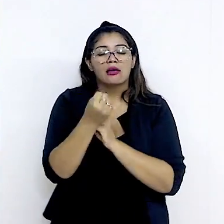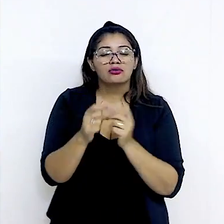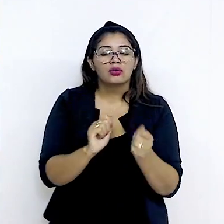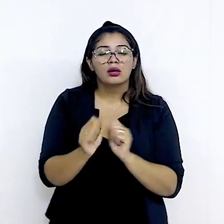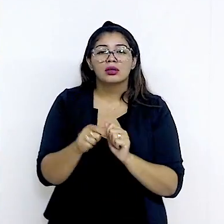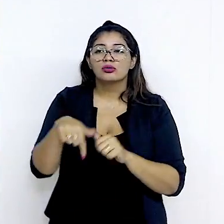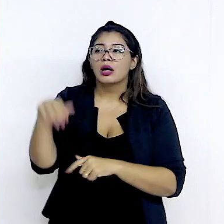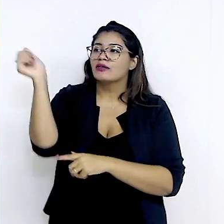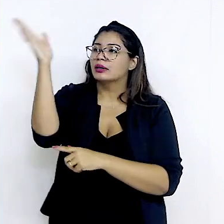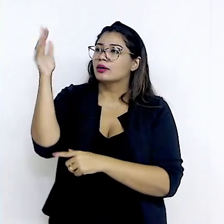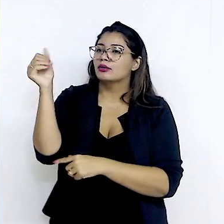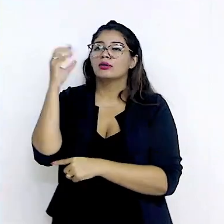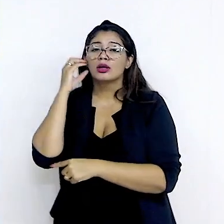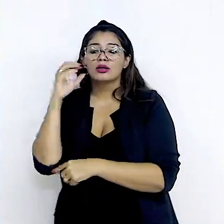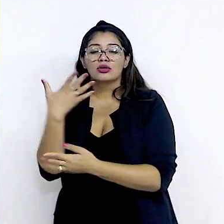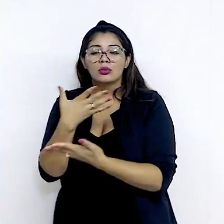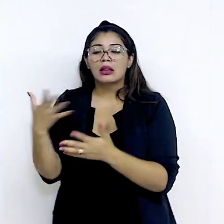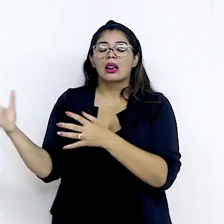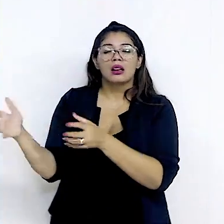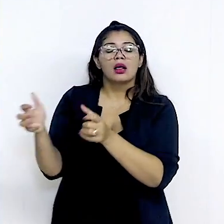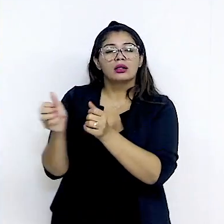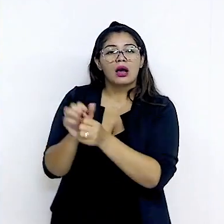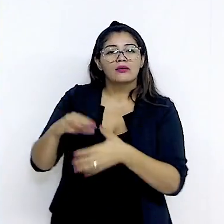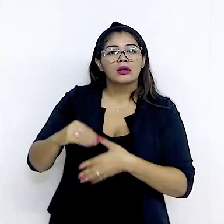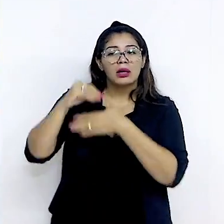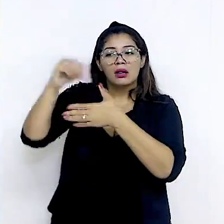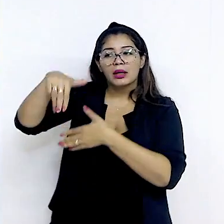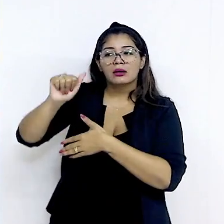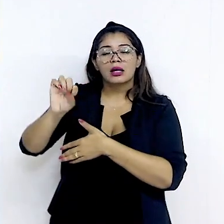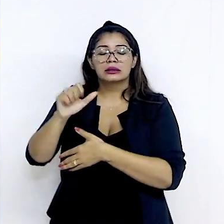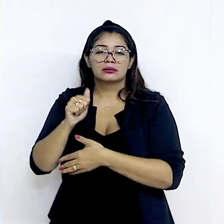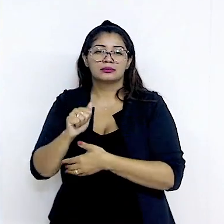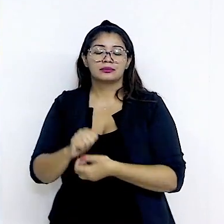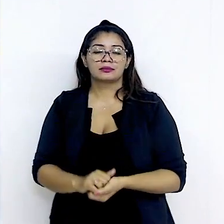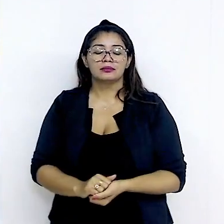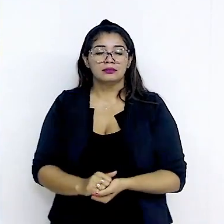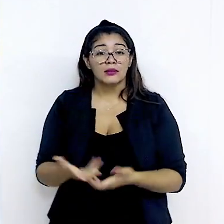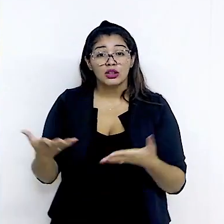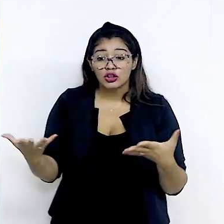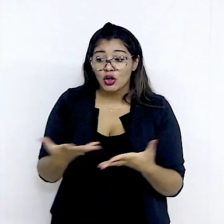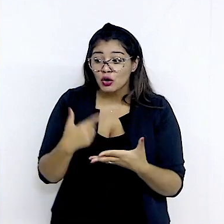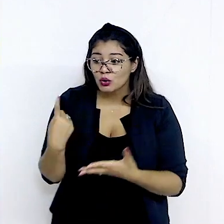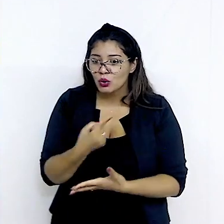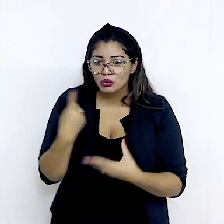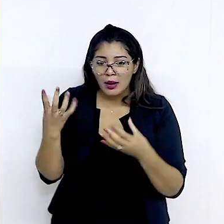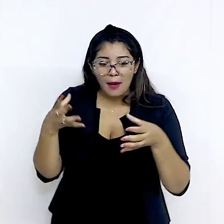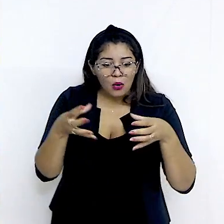Emirados são os únicos países que pertencem a esse consórcio liderado pela NASA. Então, nós temos aí campo de atuação